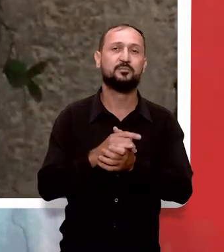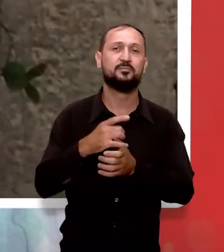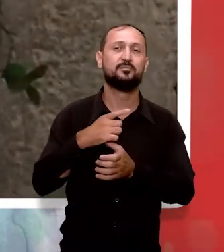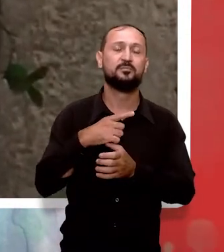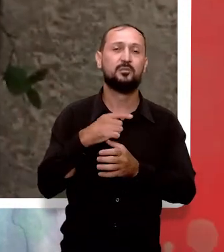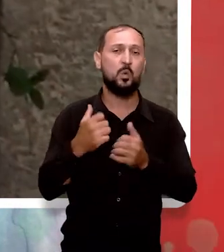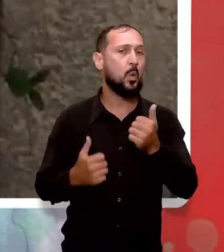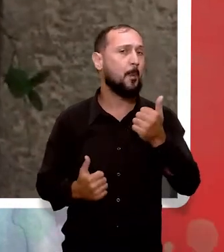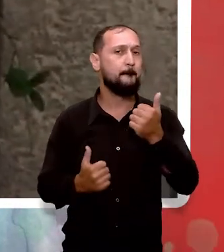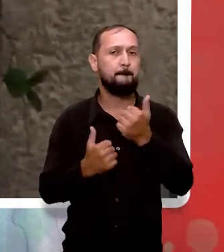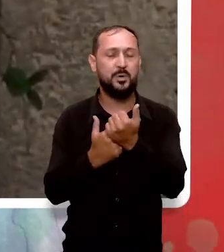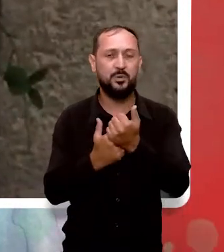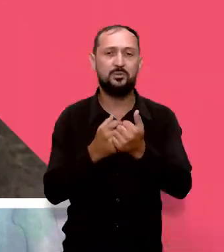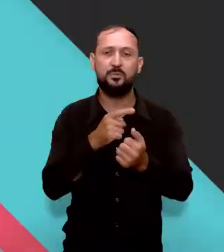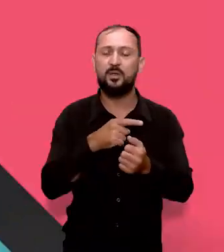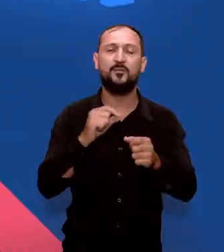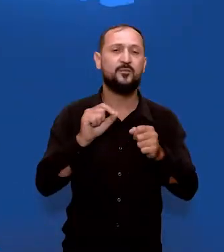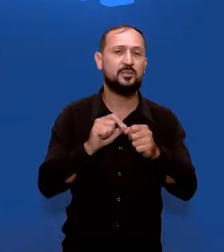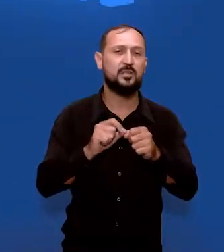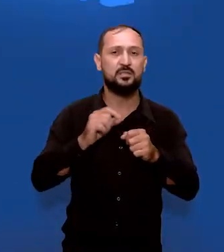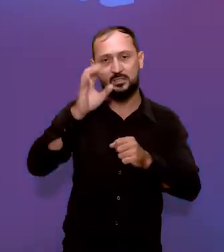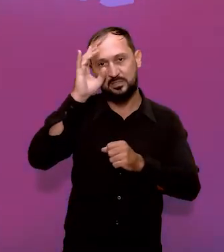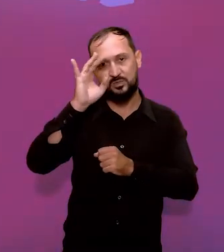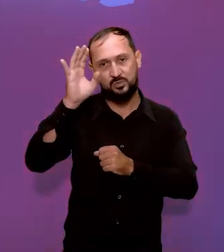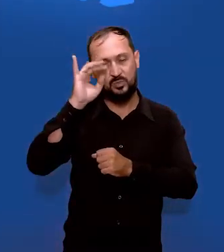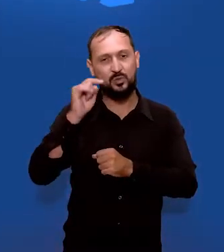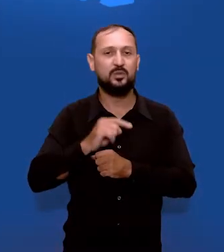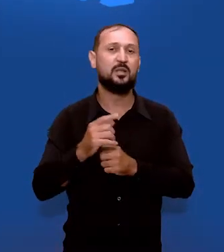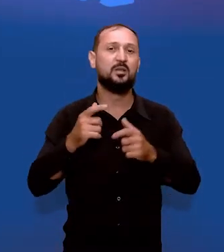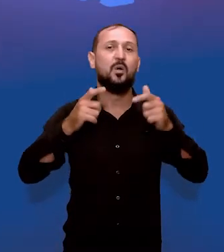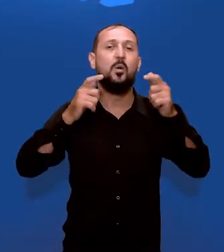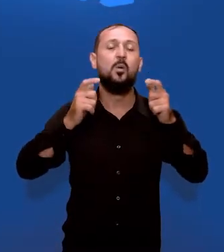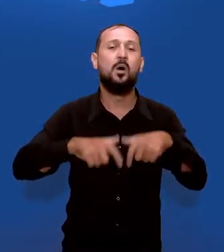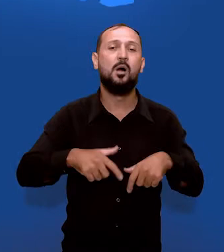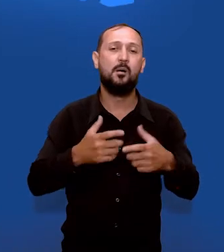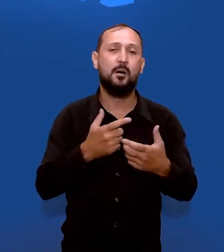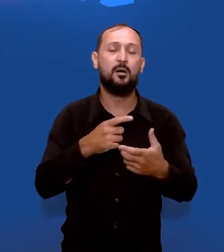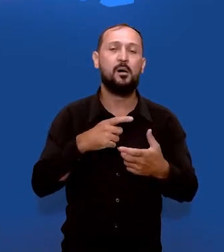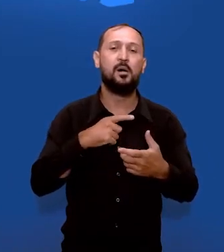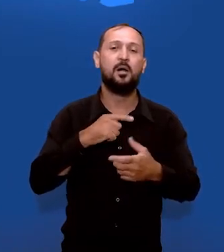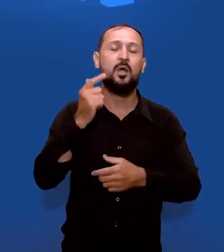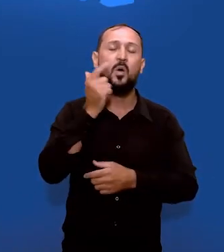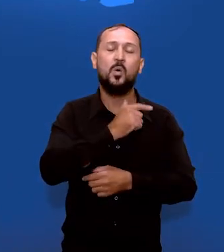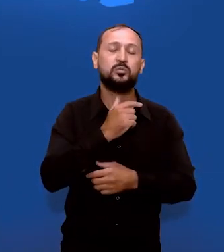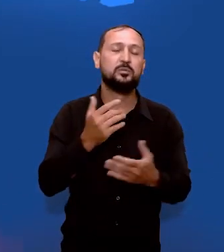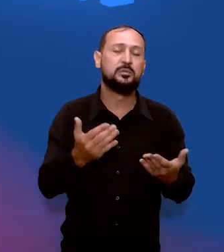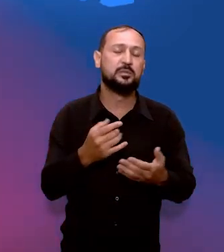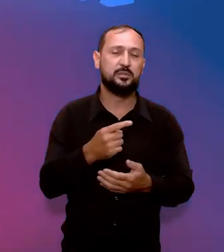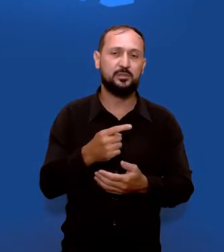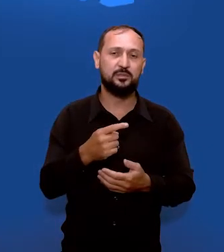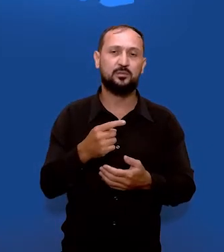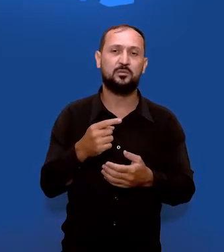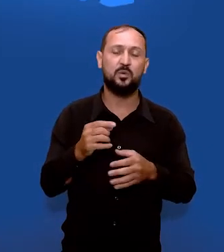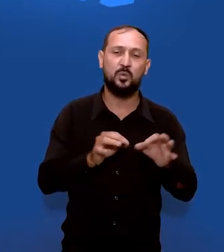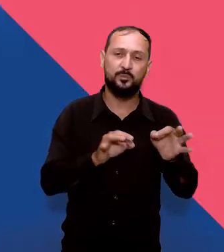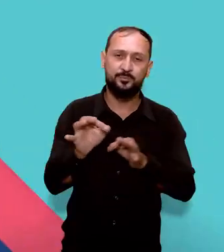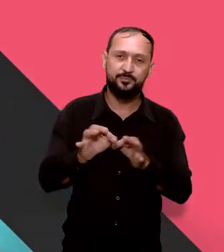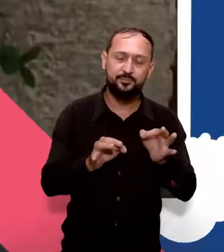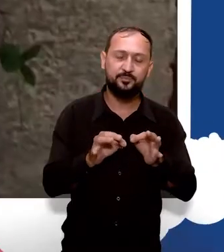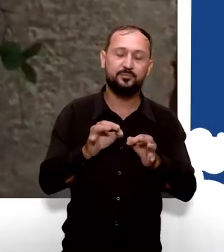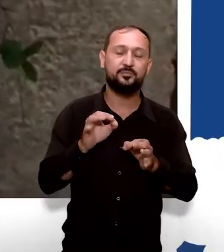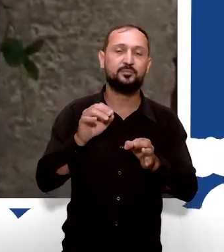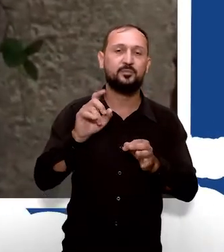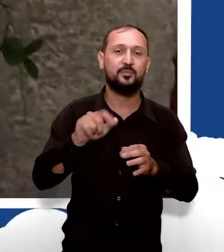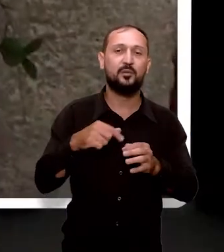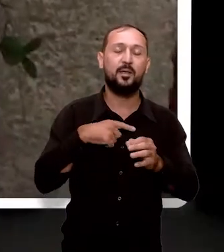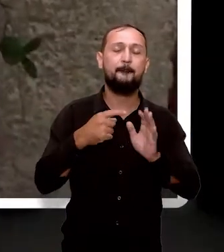como filha dela, dei muito suporte para que ela realizasse esse sonho. E esse espaço que ela